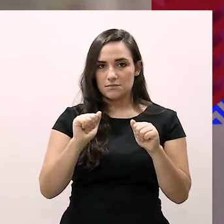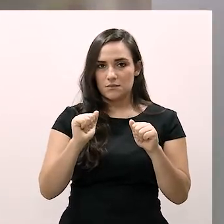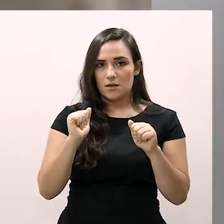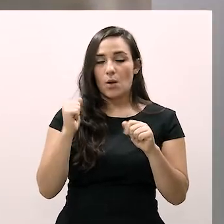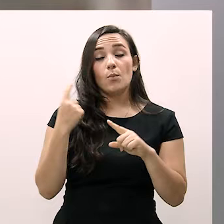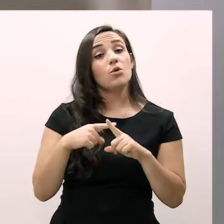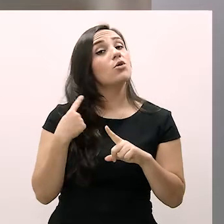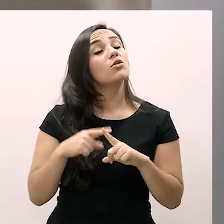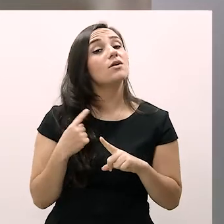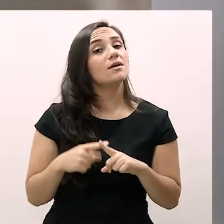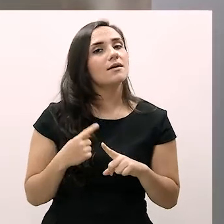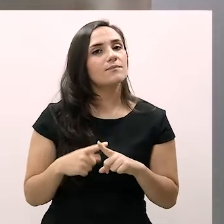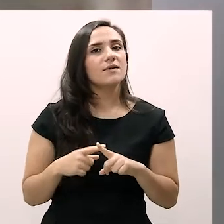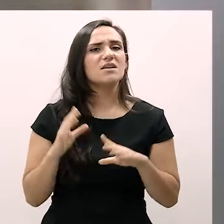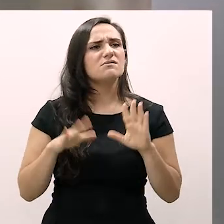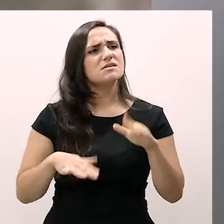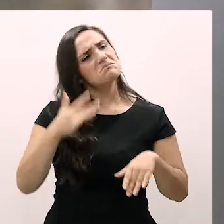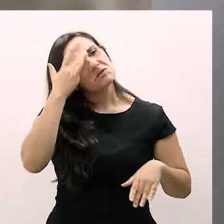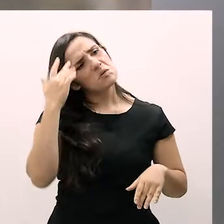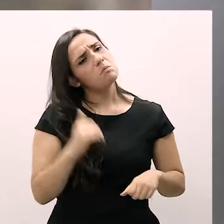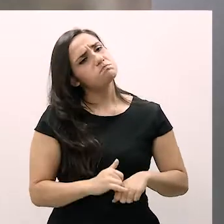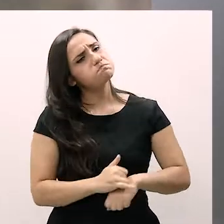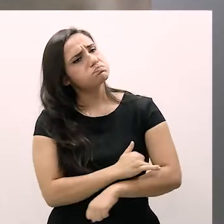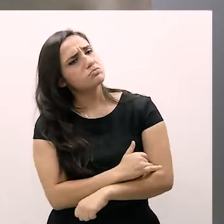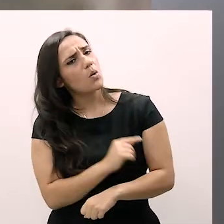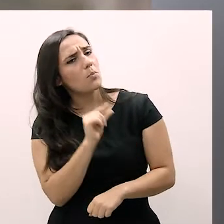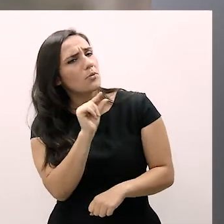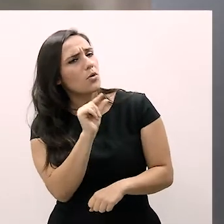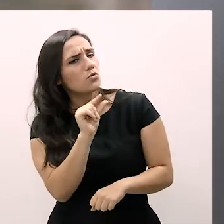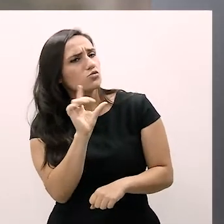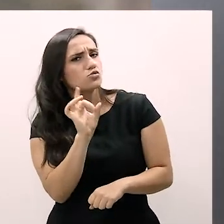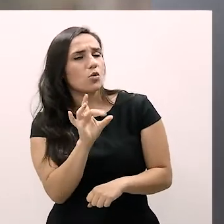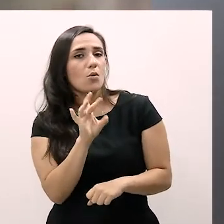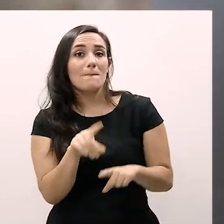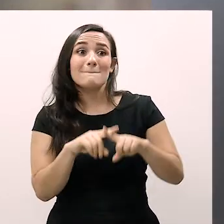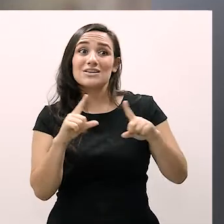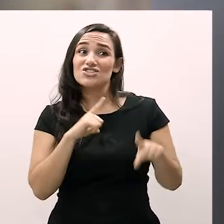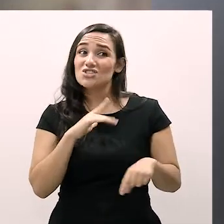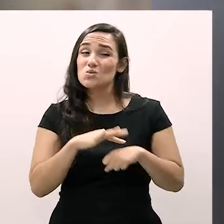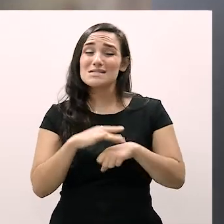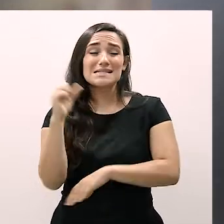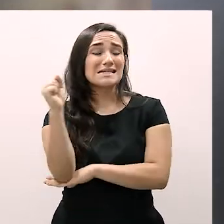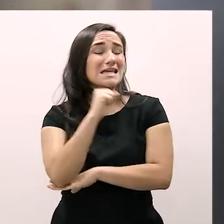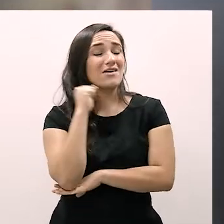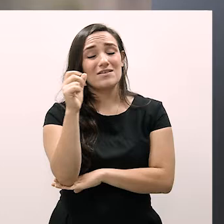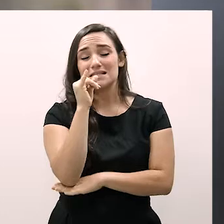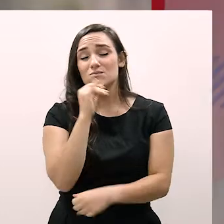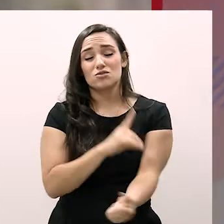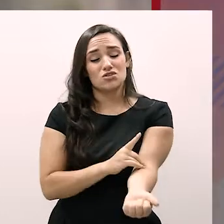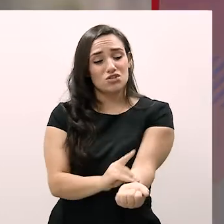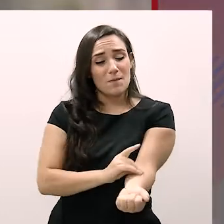obesos, não tão pesados, mas que traziam doenças muito graves, como diabetes, hipertensão,